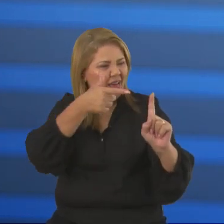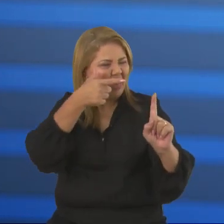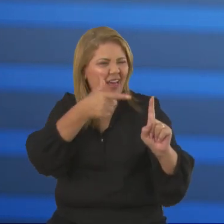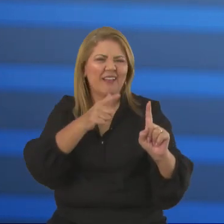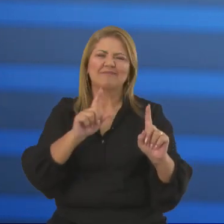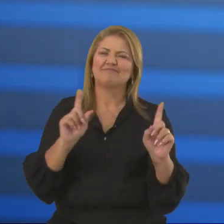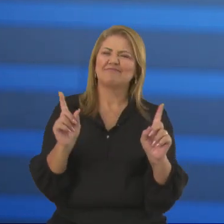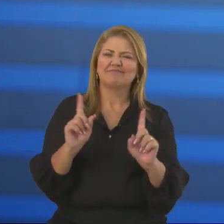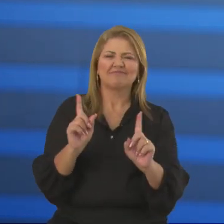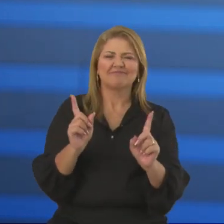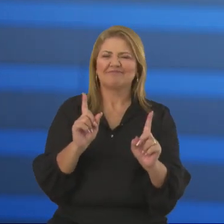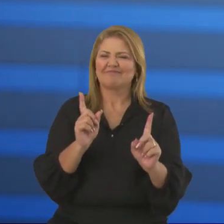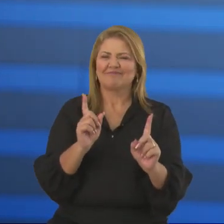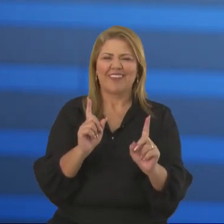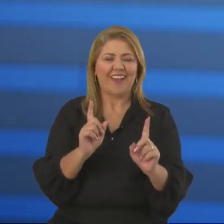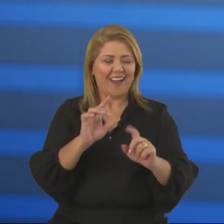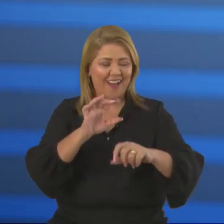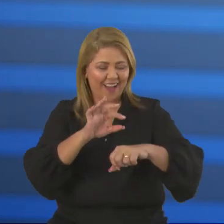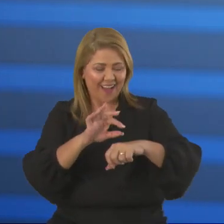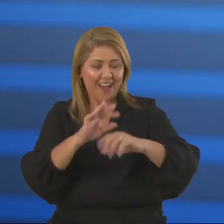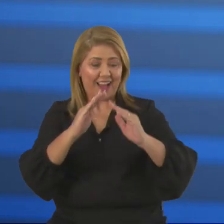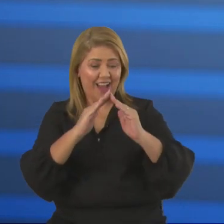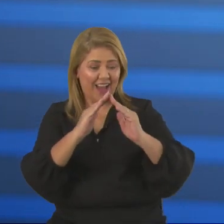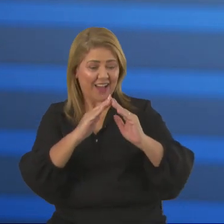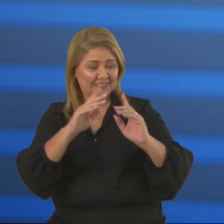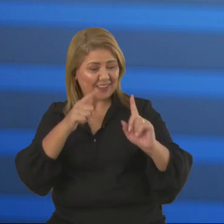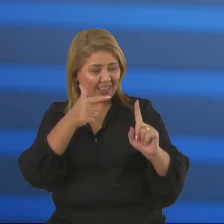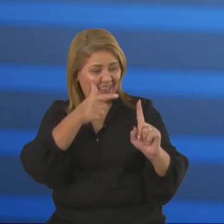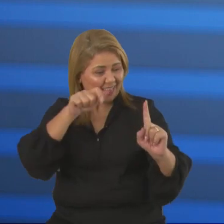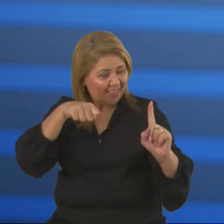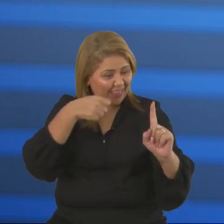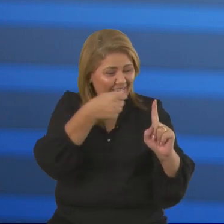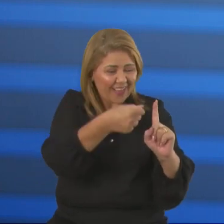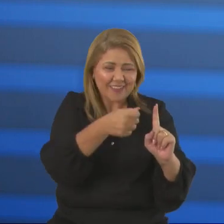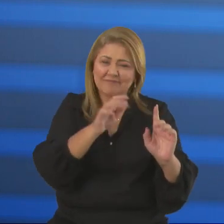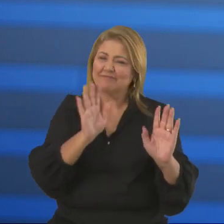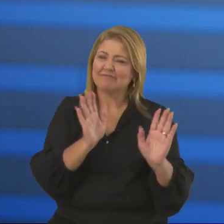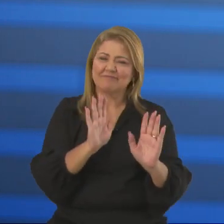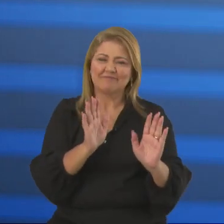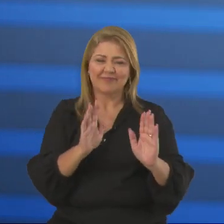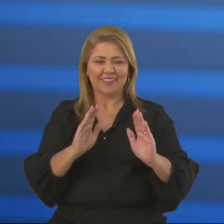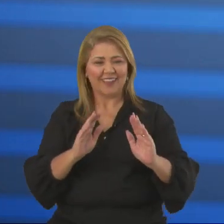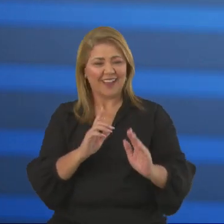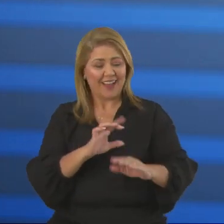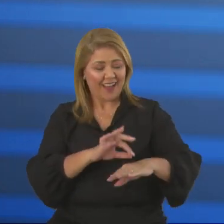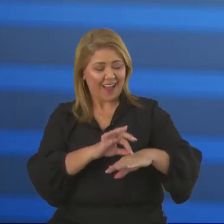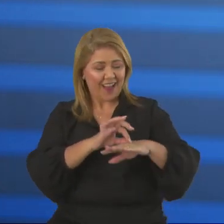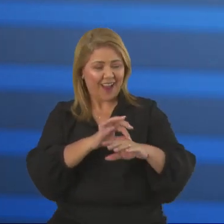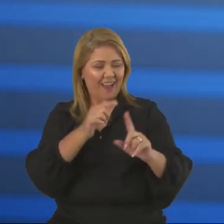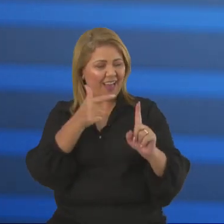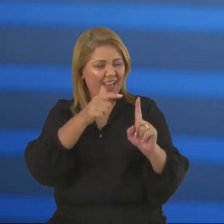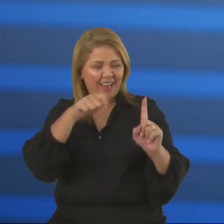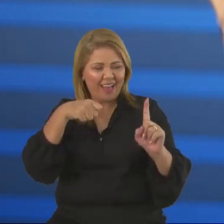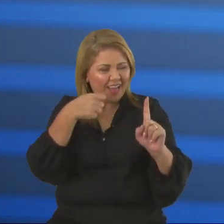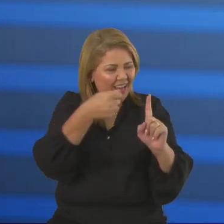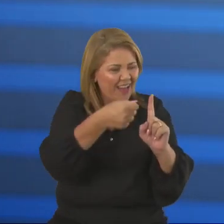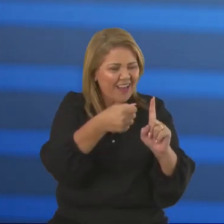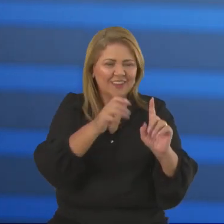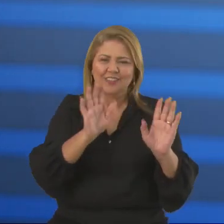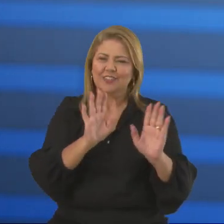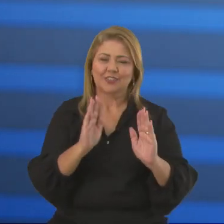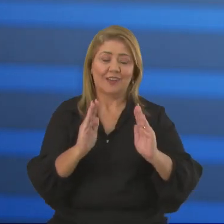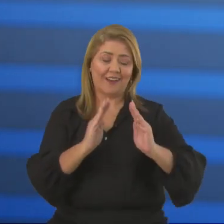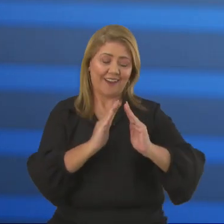me define, minha casa não me define, minha carne não me define,